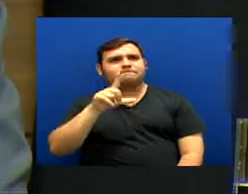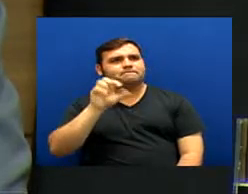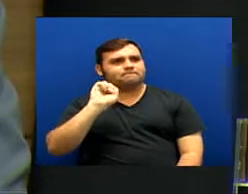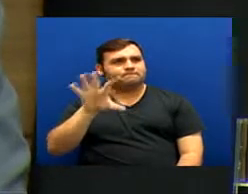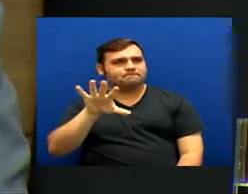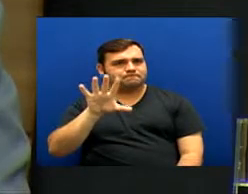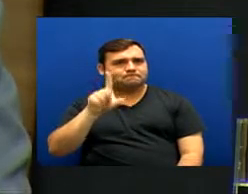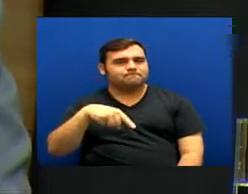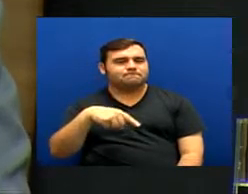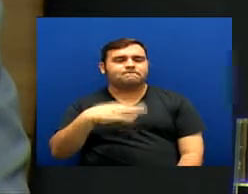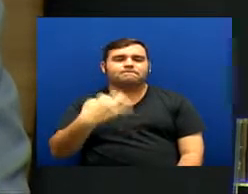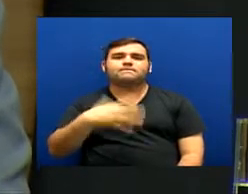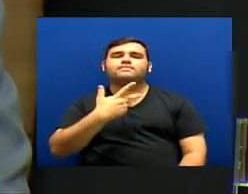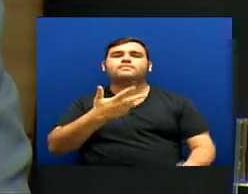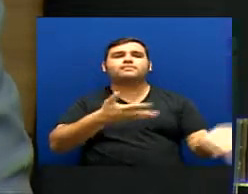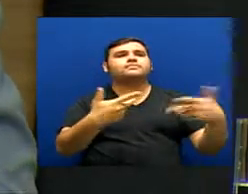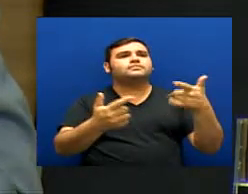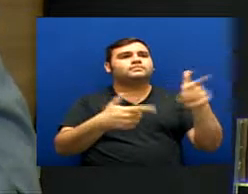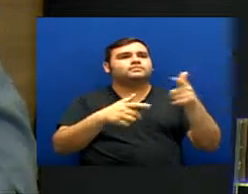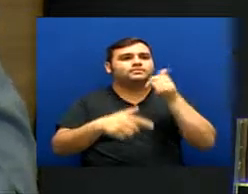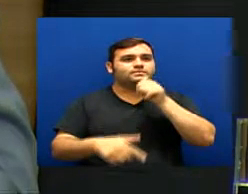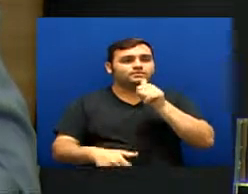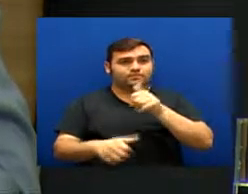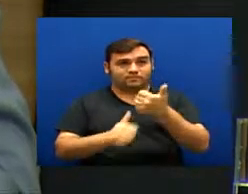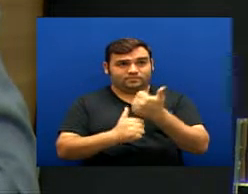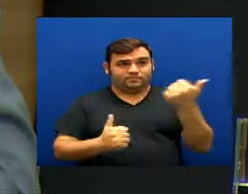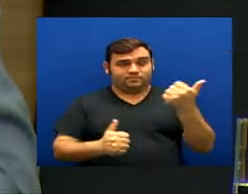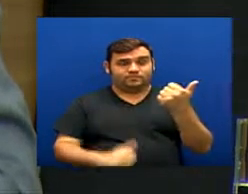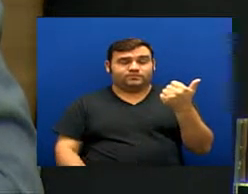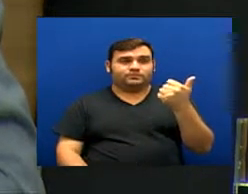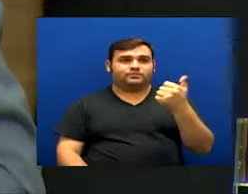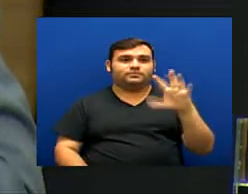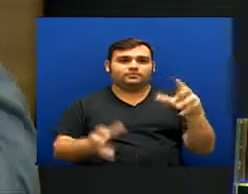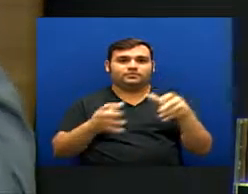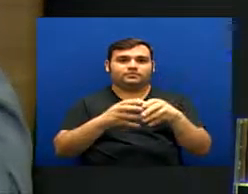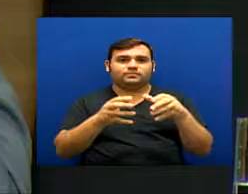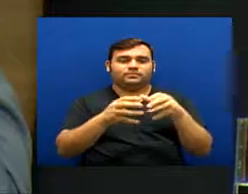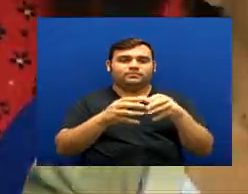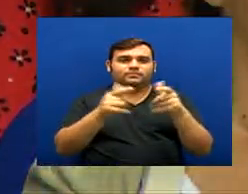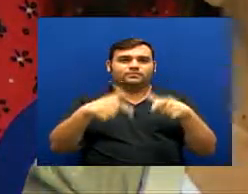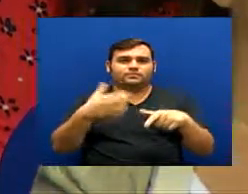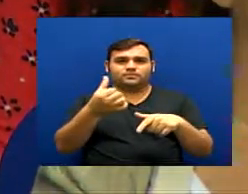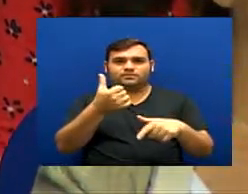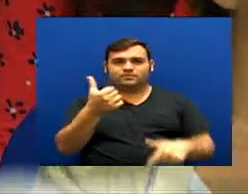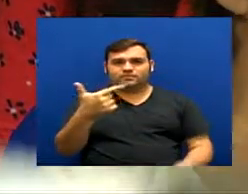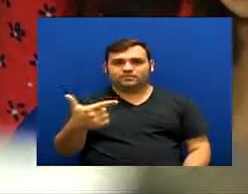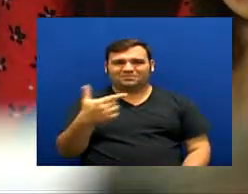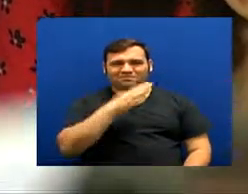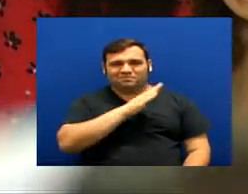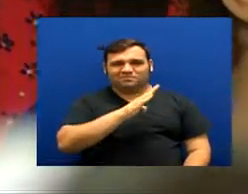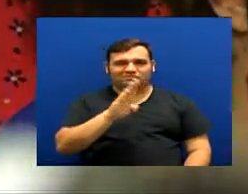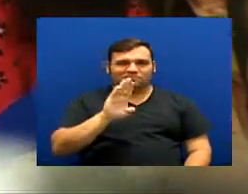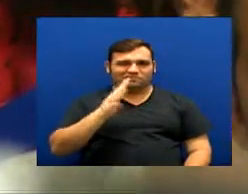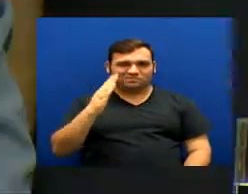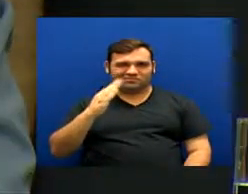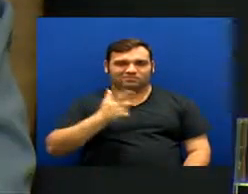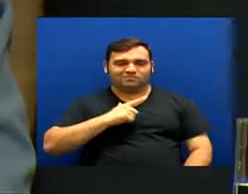sob aquele sol terrível. E tive o privilégio de tê-las como minhas professoras. Foi